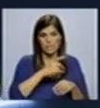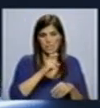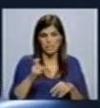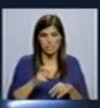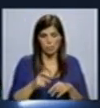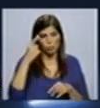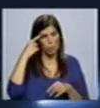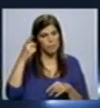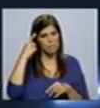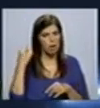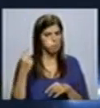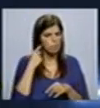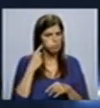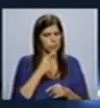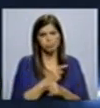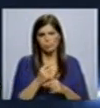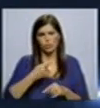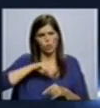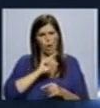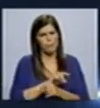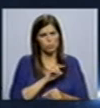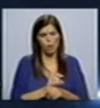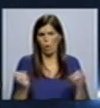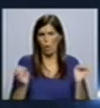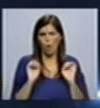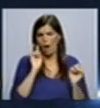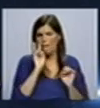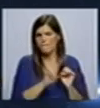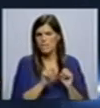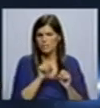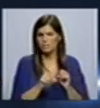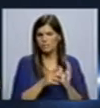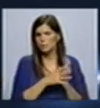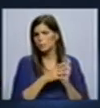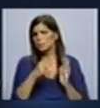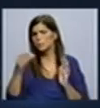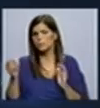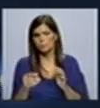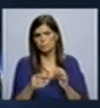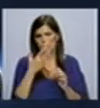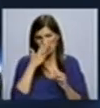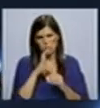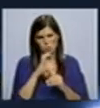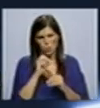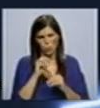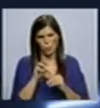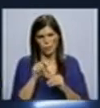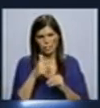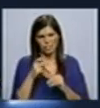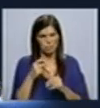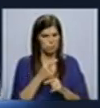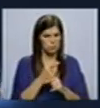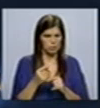não estávamos propriamente habituados a ver asteroides que têm este comportamento de cometa. Até porque cometas e asteroides